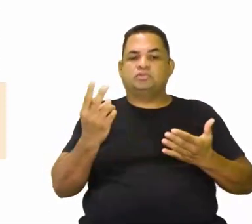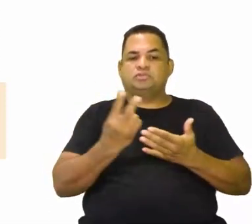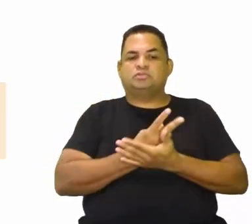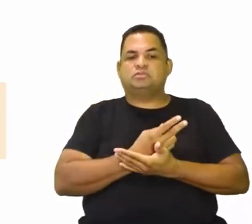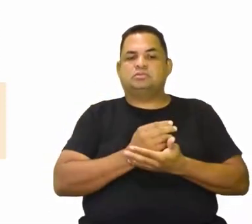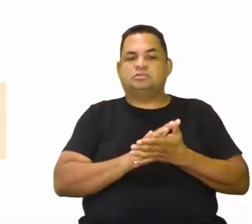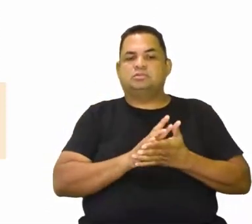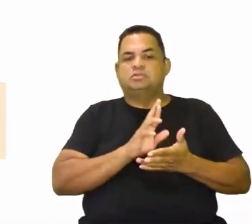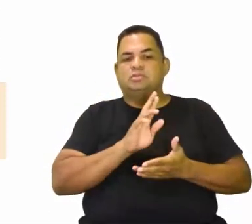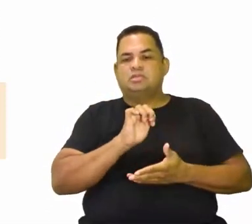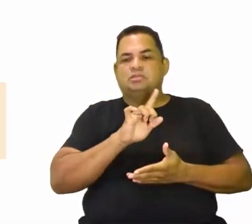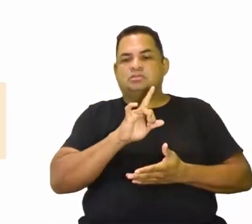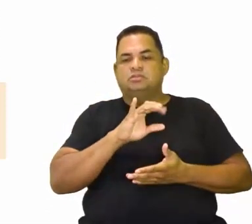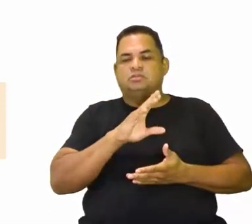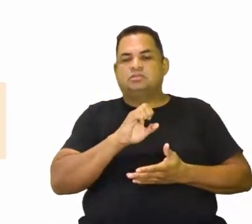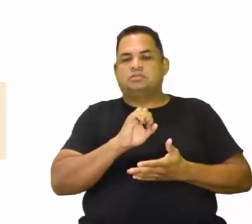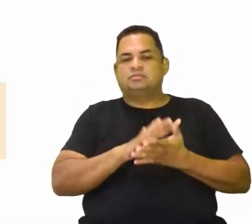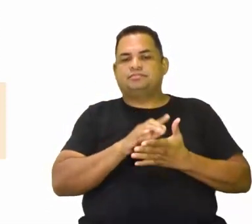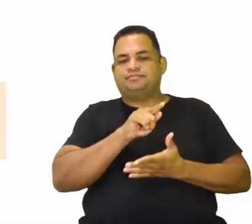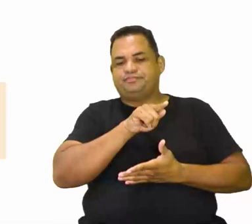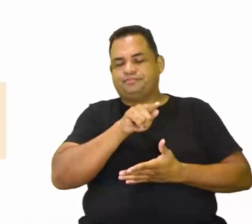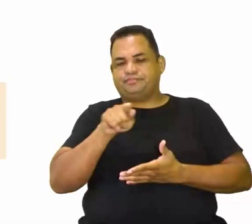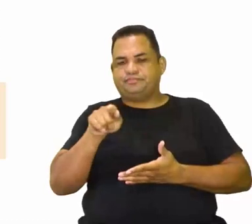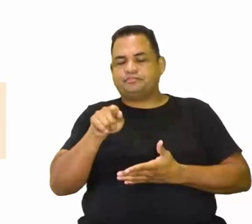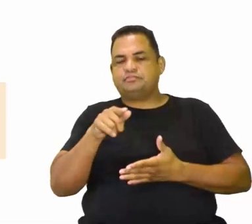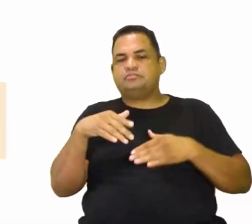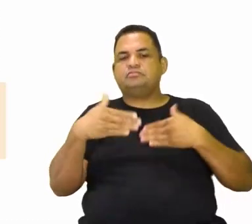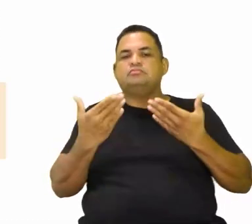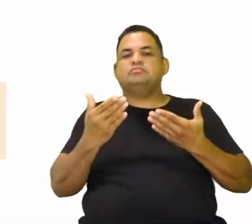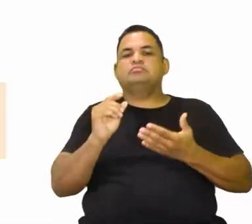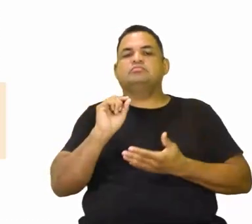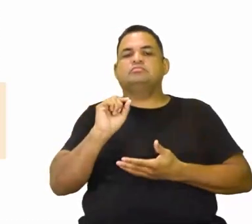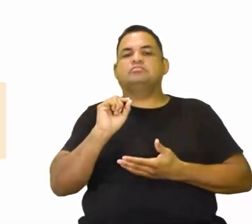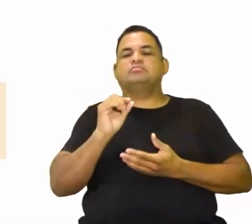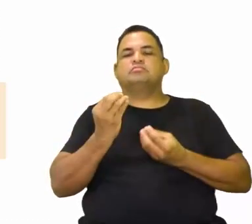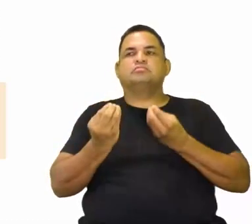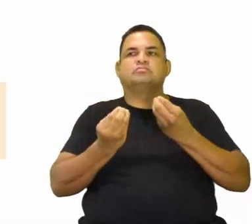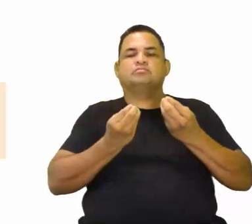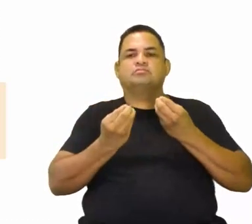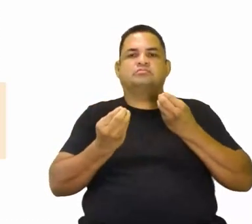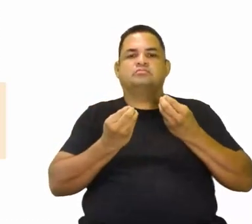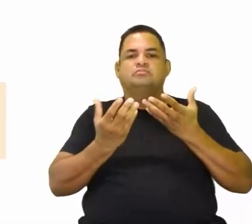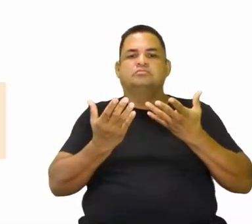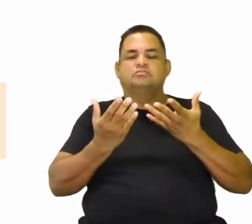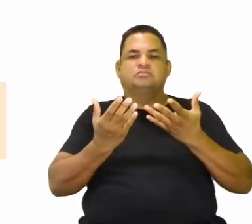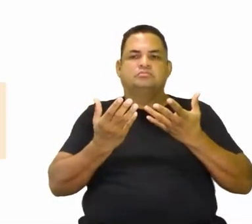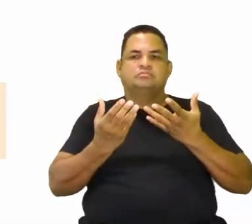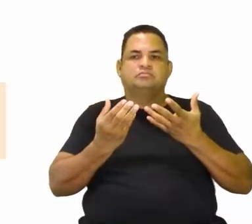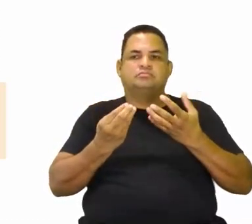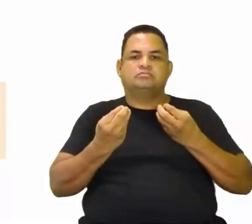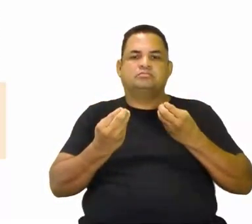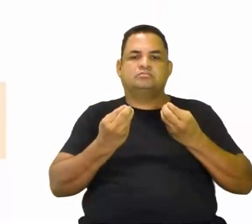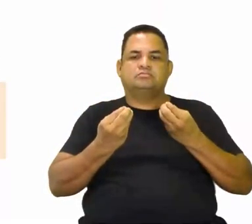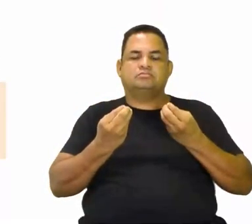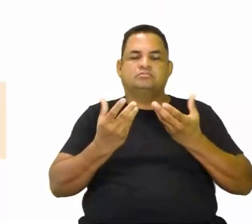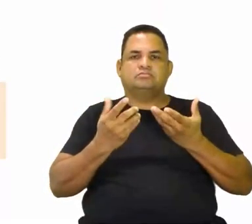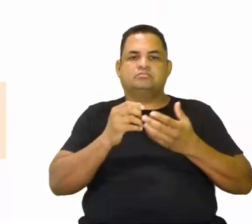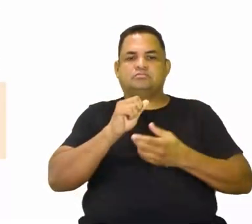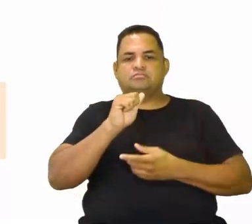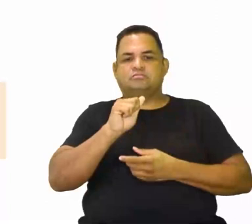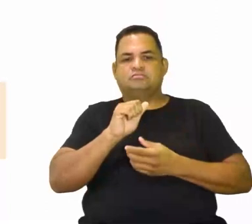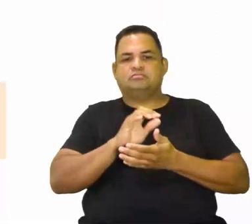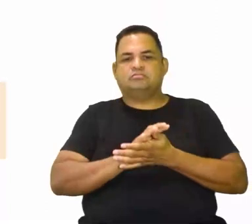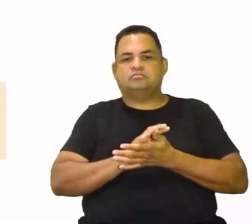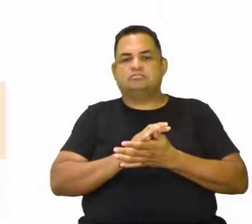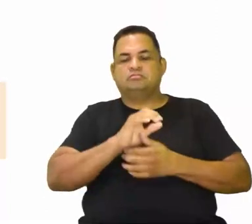entanto, a seta indica o caminho, ou seja, a maneira, ou a indica que